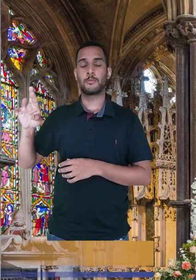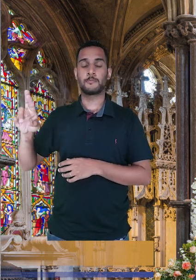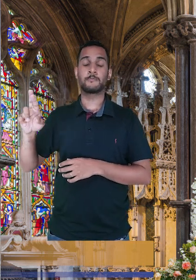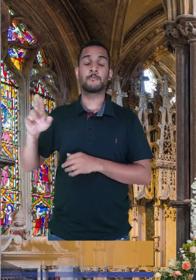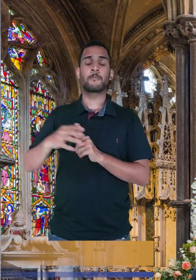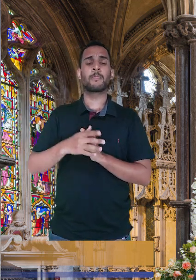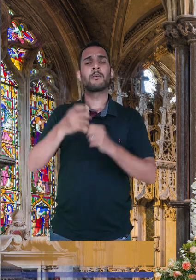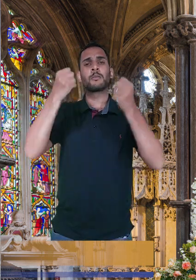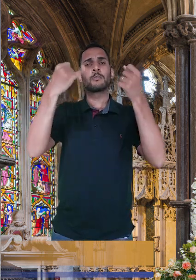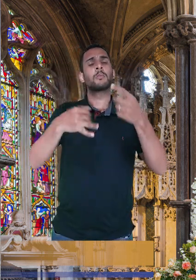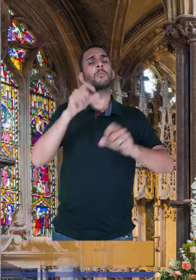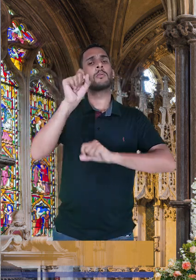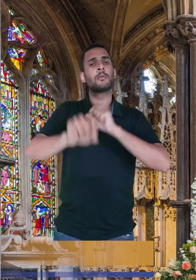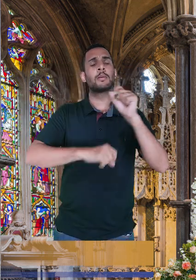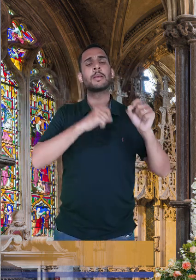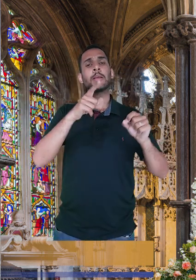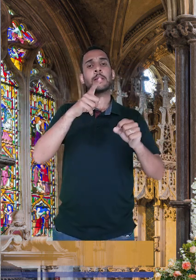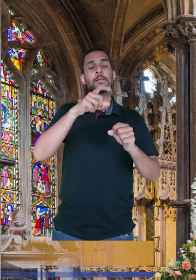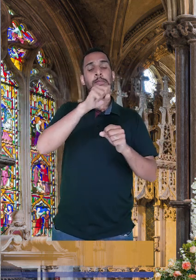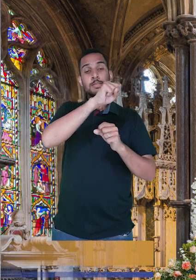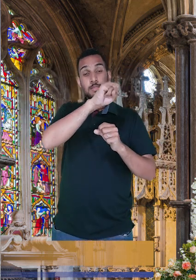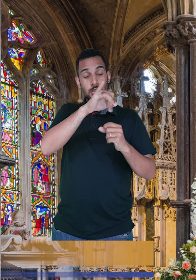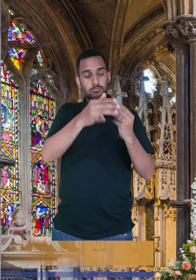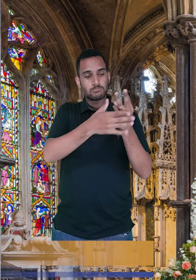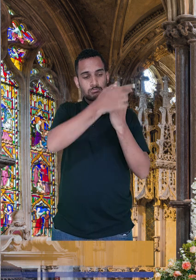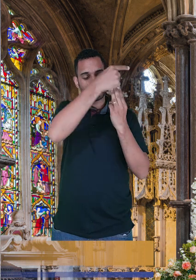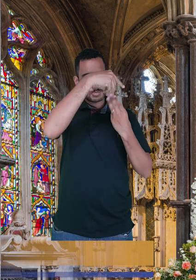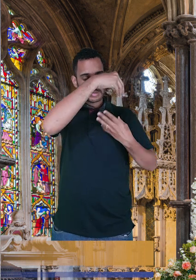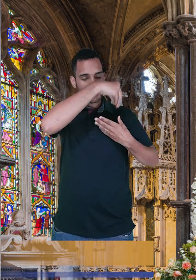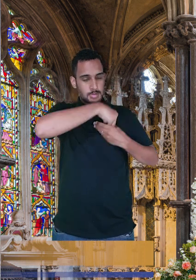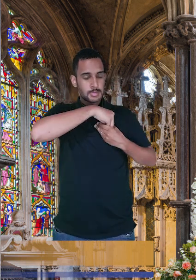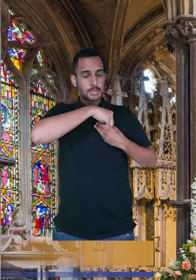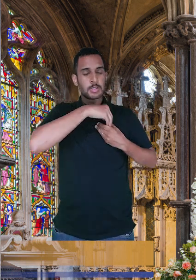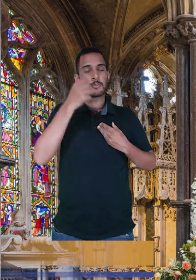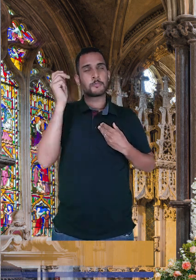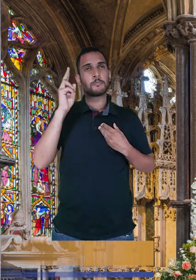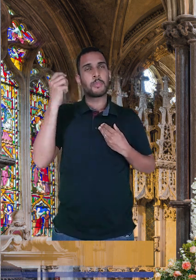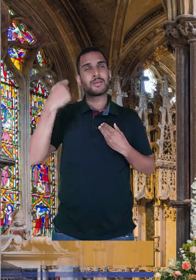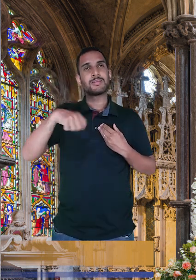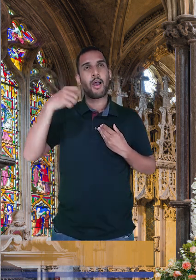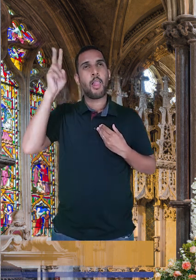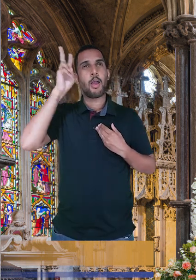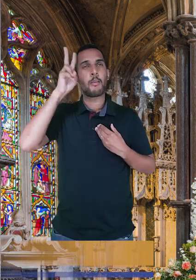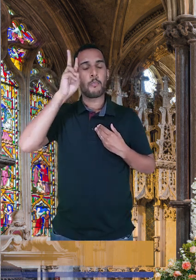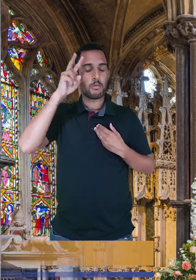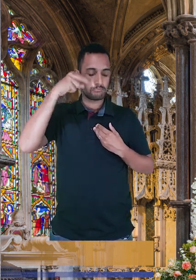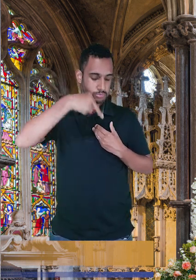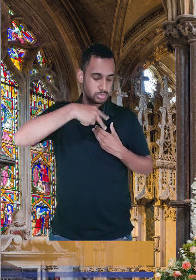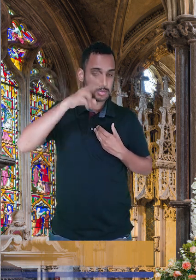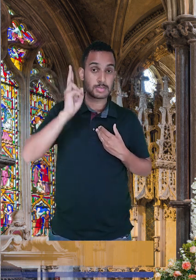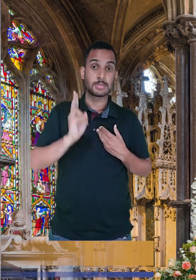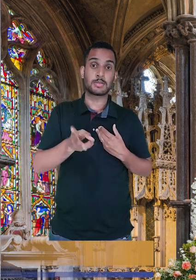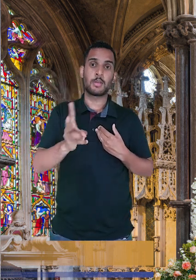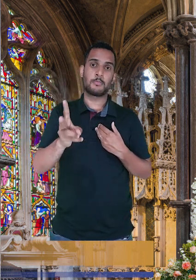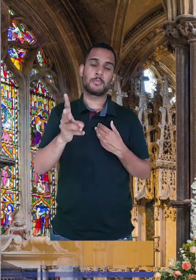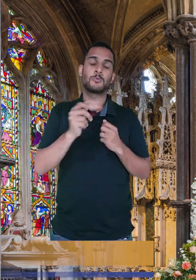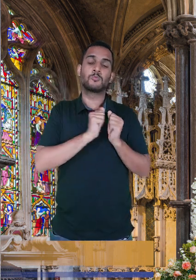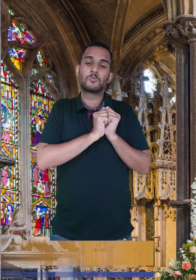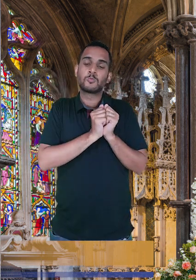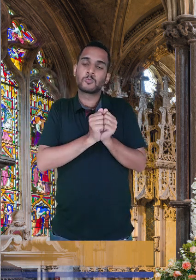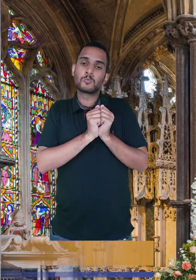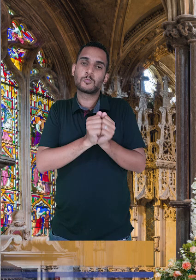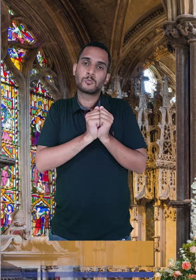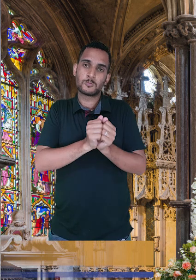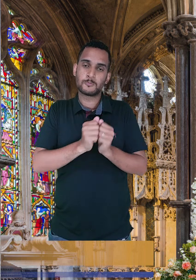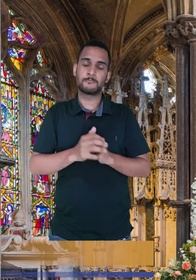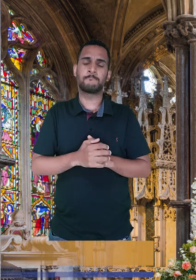um tesouro tão precioso como a Santíssima Trindade deve pensar nele muitas vezes. Caminhar com Deus